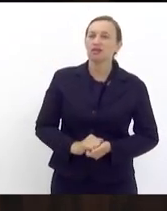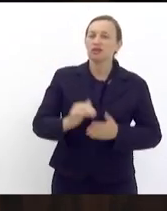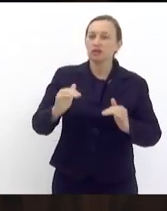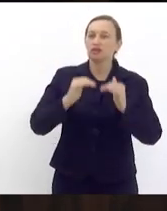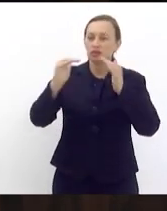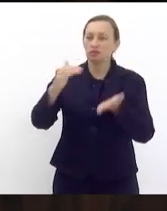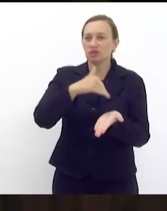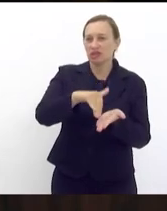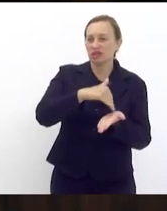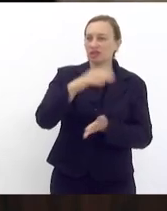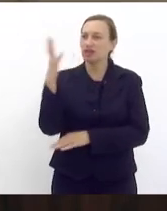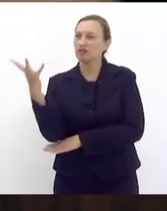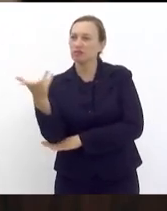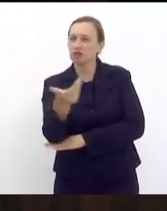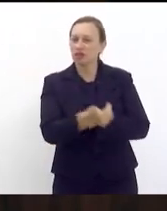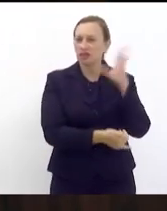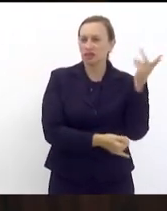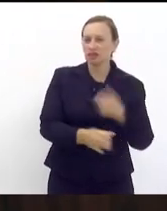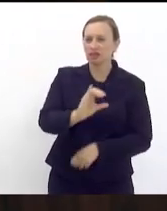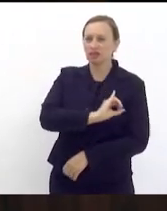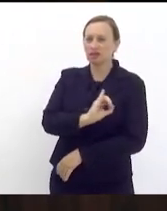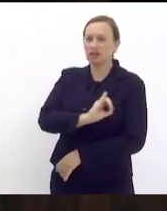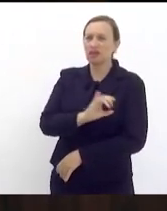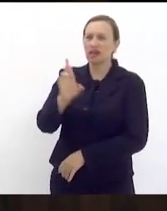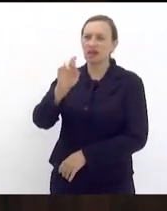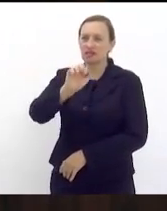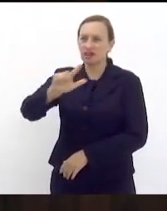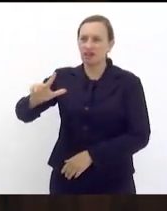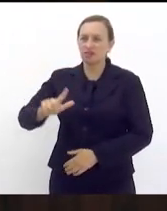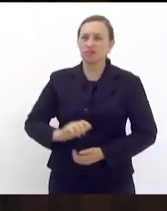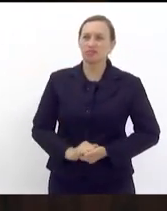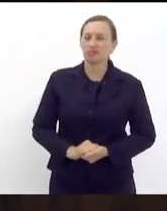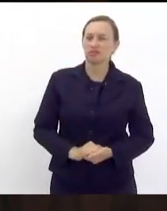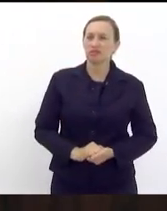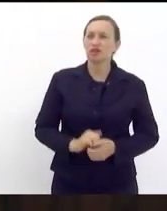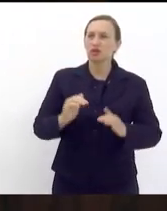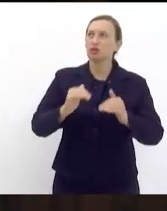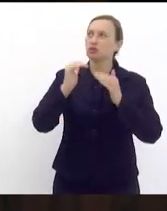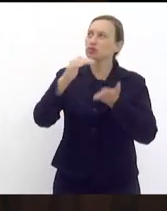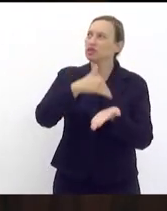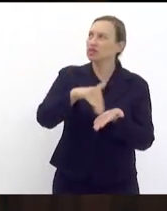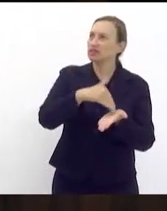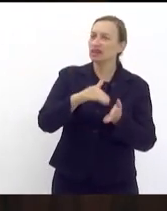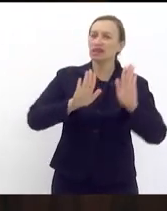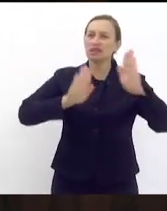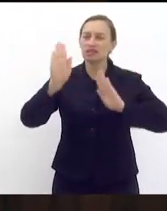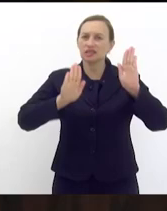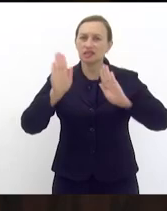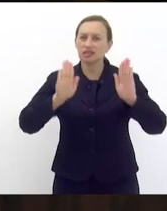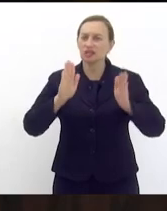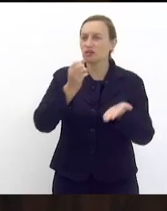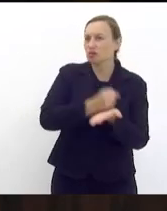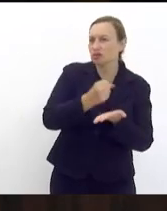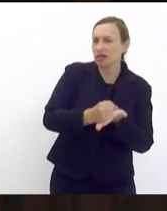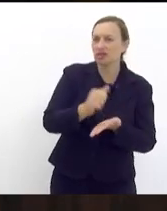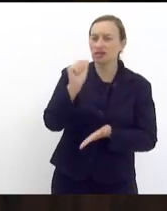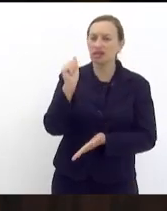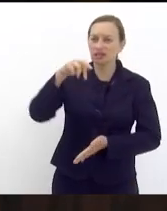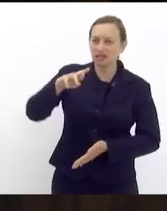Subsecretário de Meio Ambiente de Itaguaí, Rafael Esteves. Subsecretário de Licitação e Contrato, André